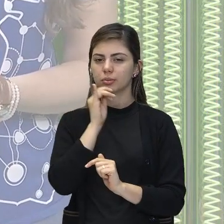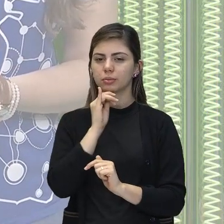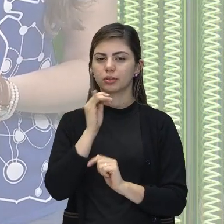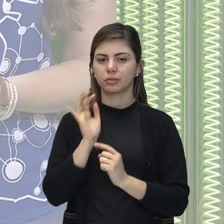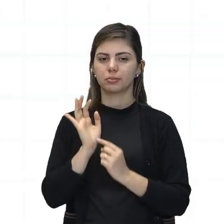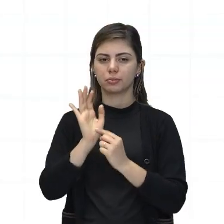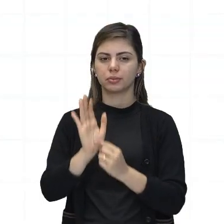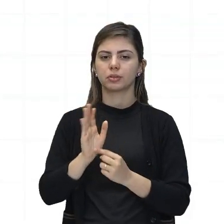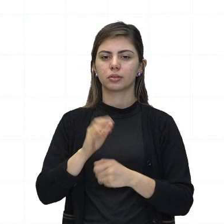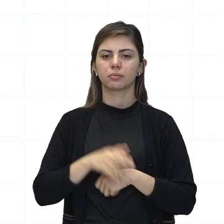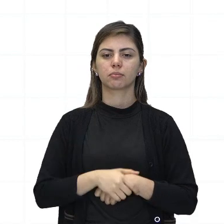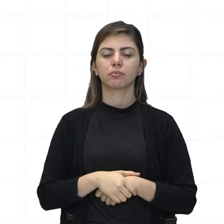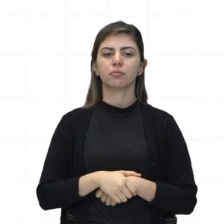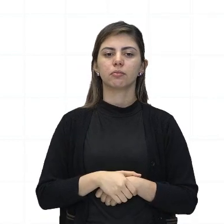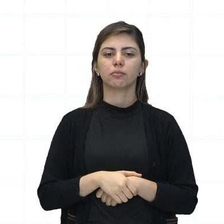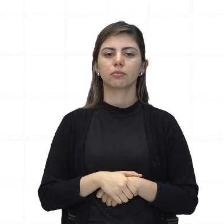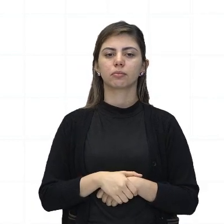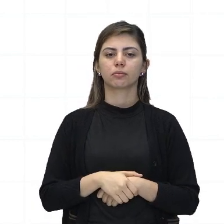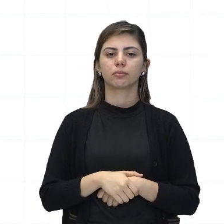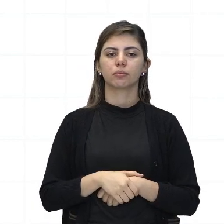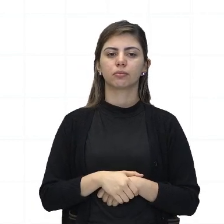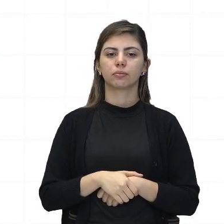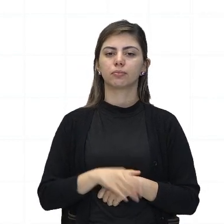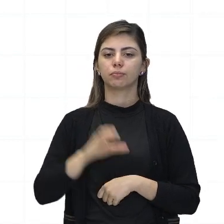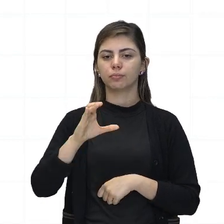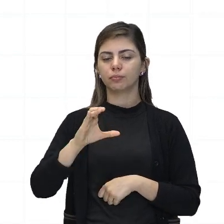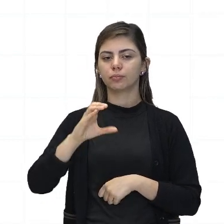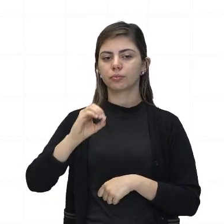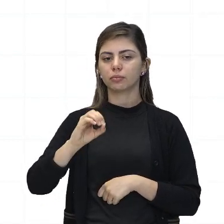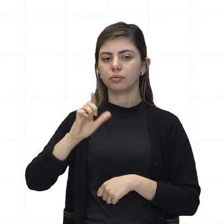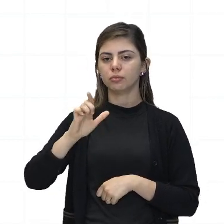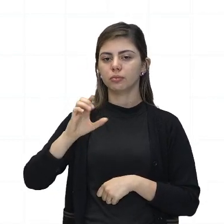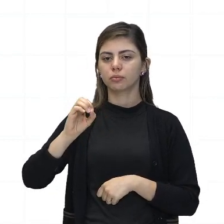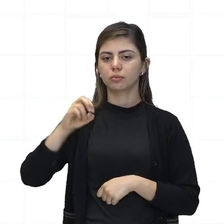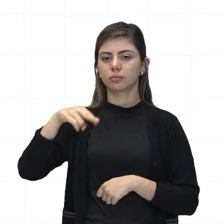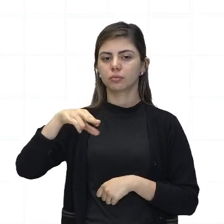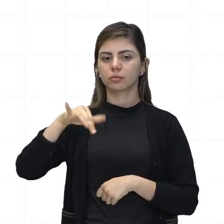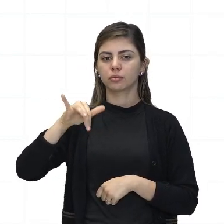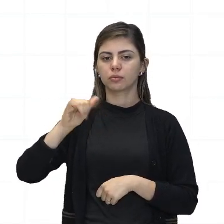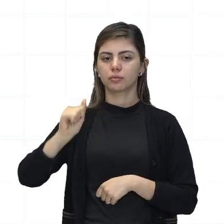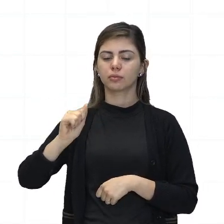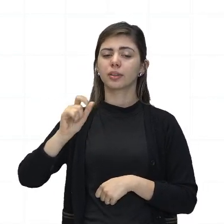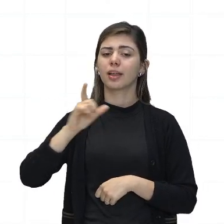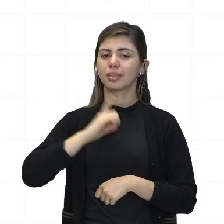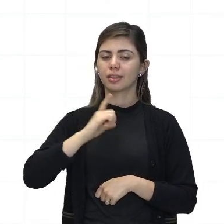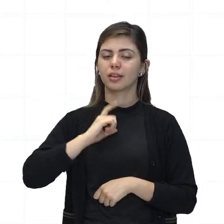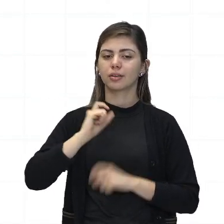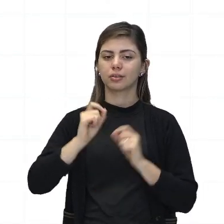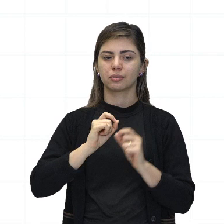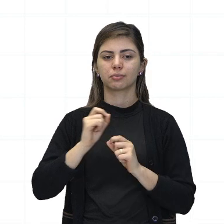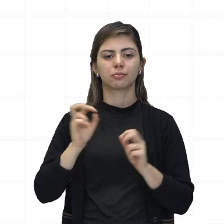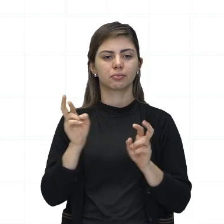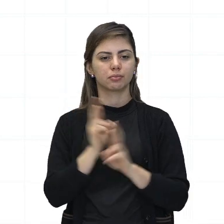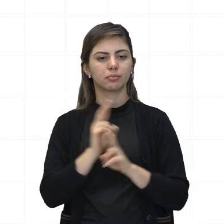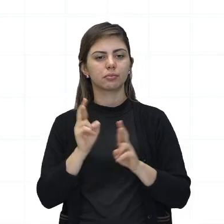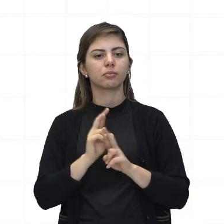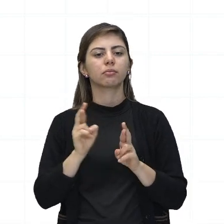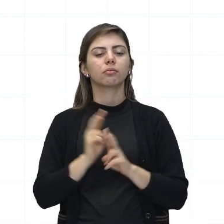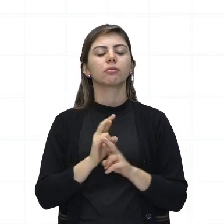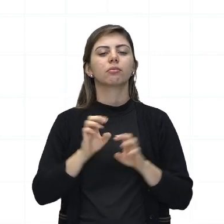colônia. A colônia também é um exemplo de relação ecológica